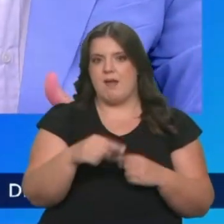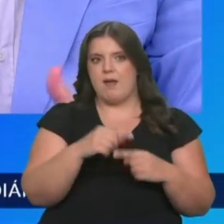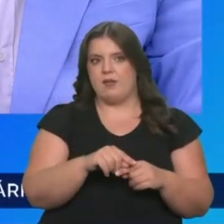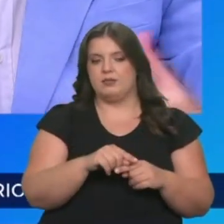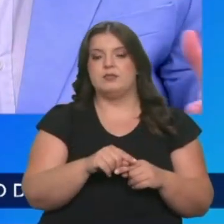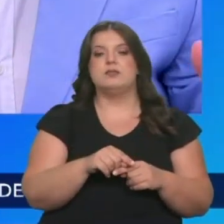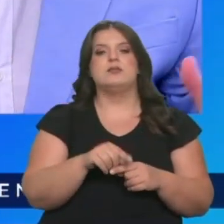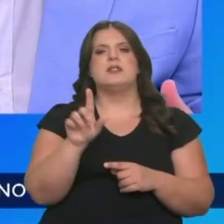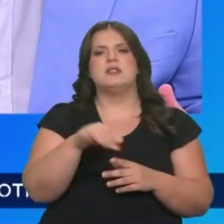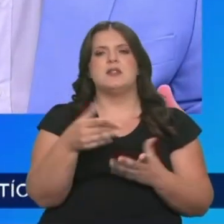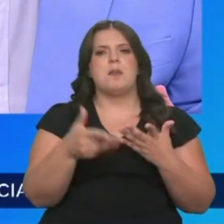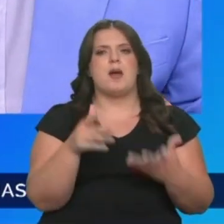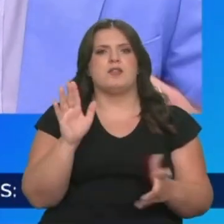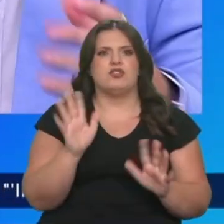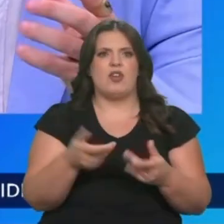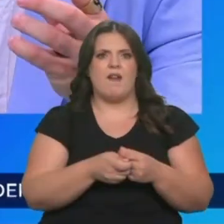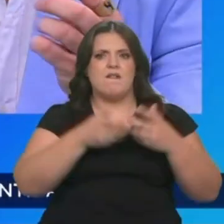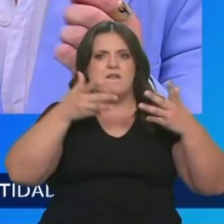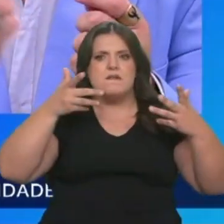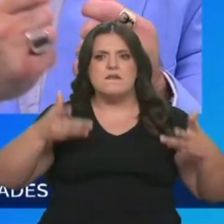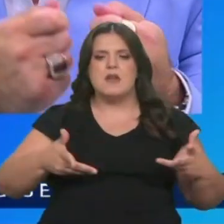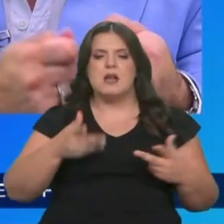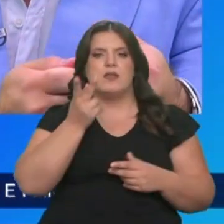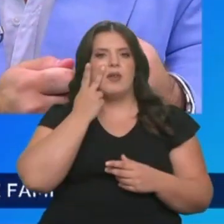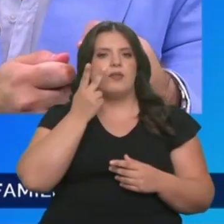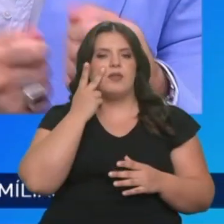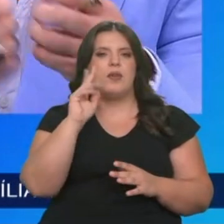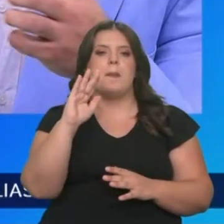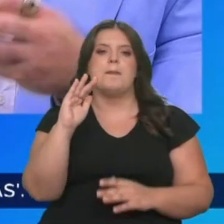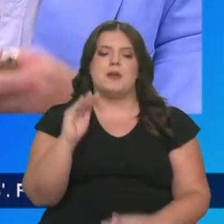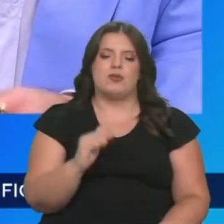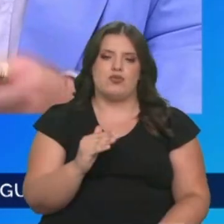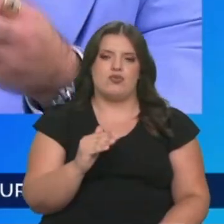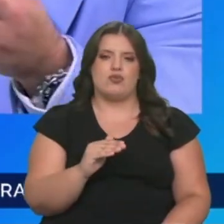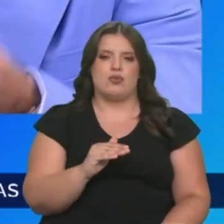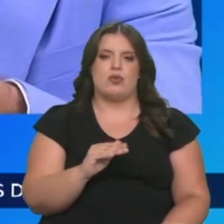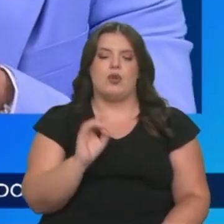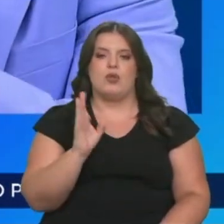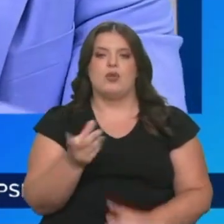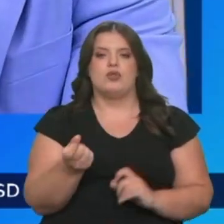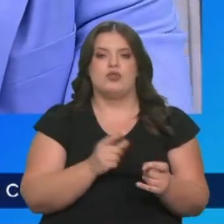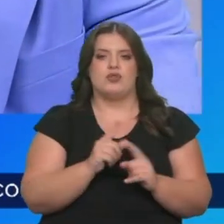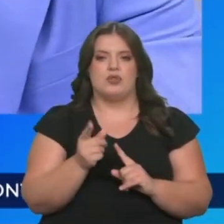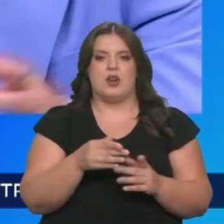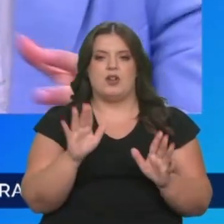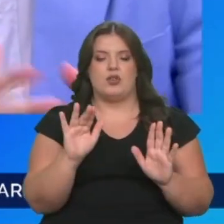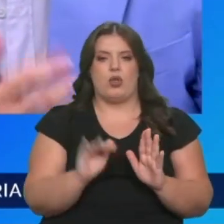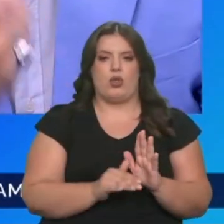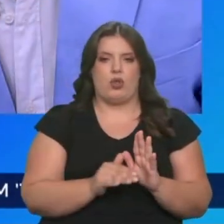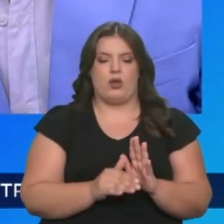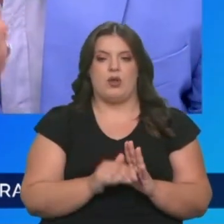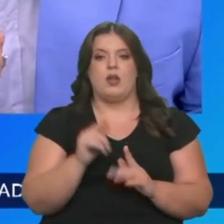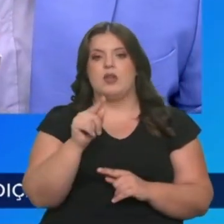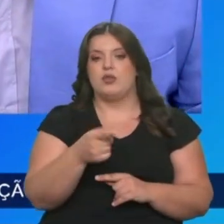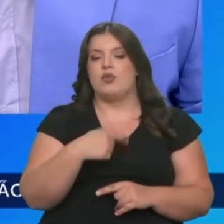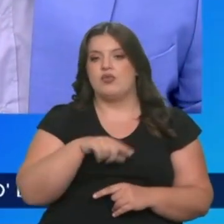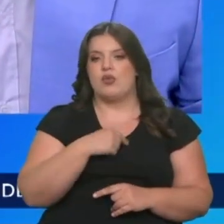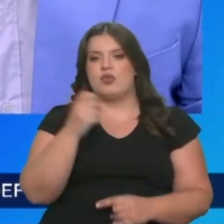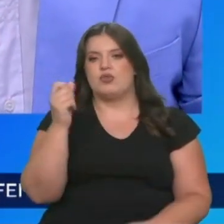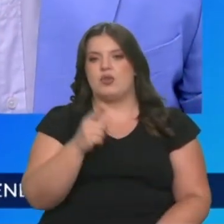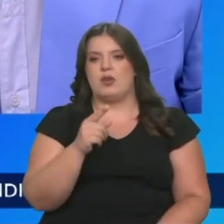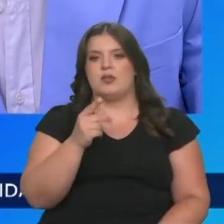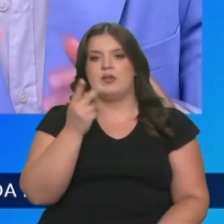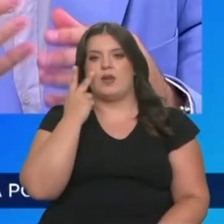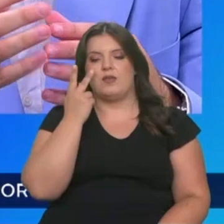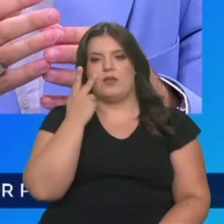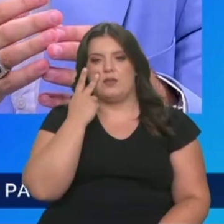se ela nascer já com uma massa enorme, ela vai viver menos do que estrelas com massa mais pequena. Ou seja, o nosso Sol vai viver... As